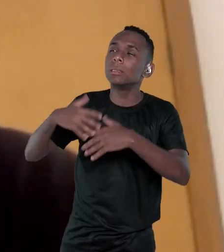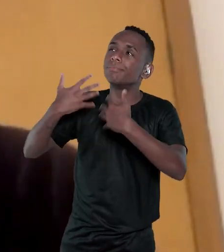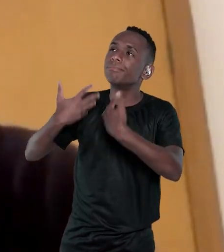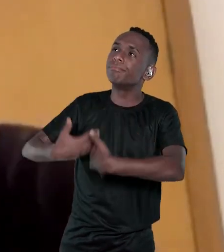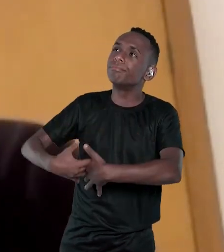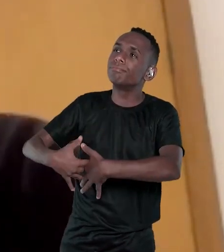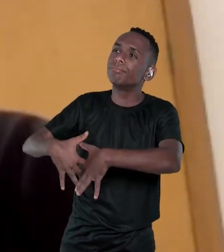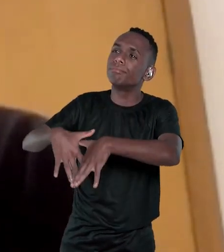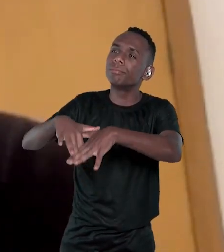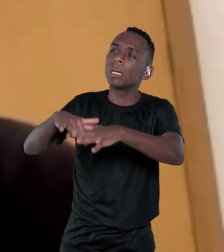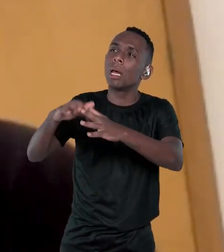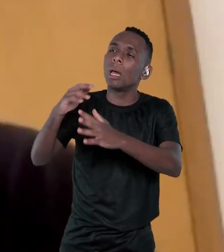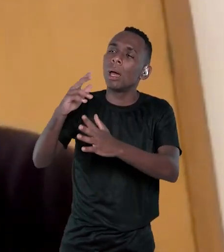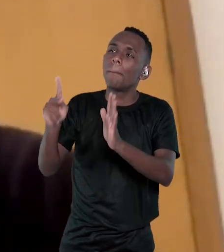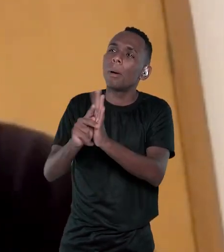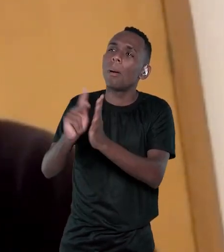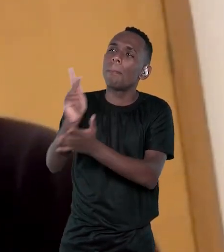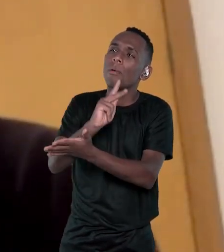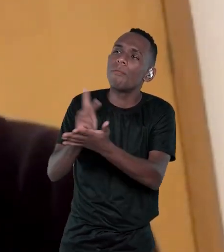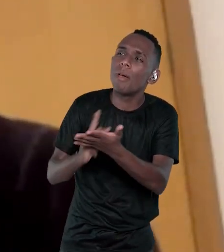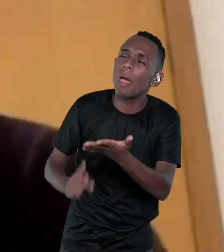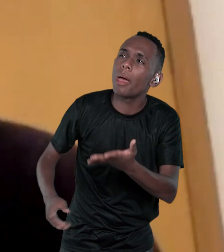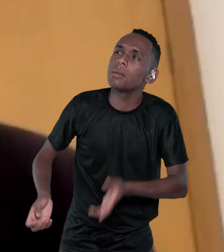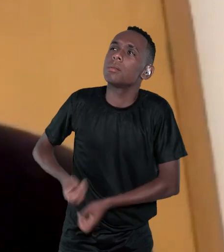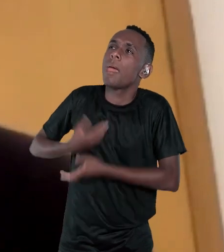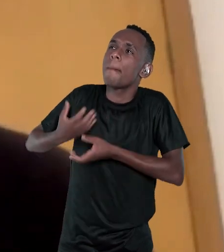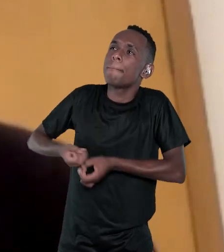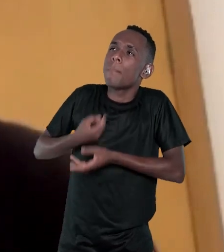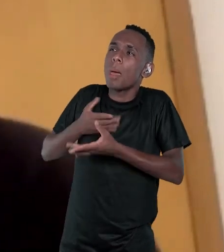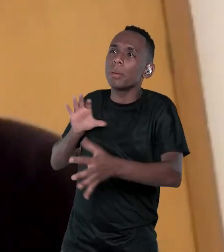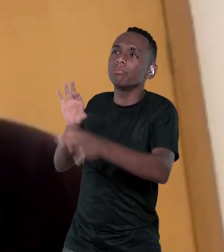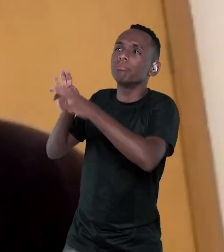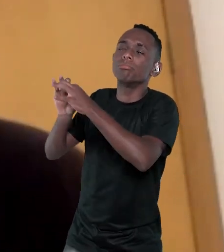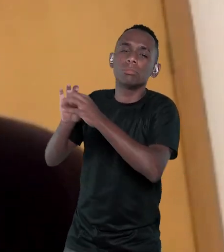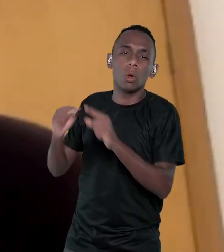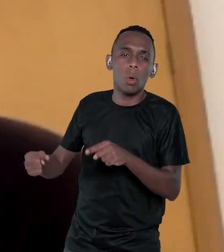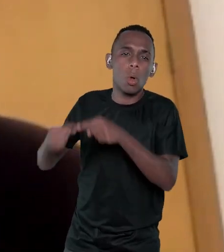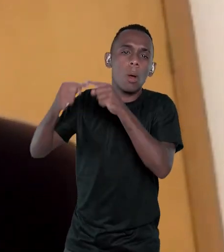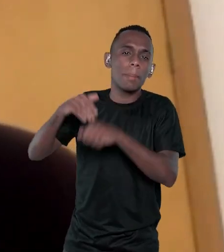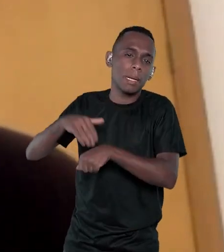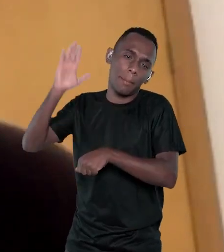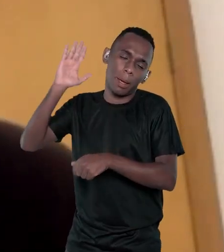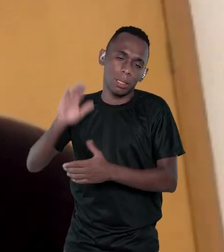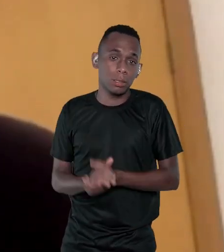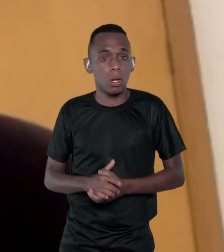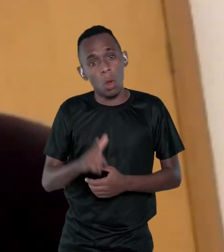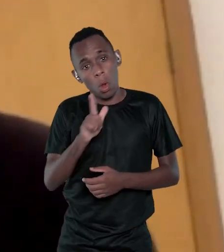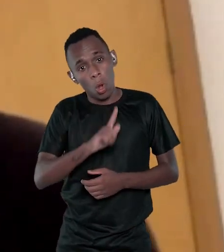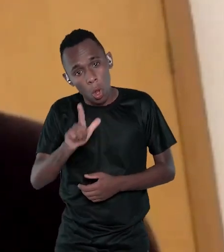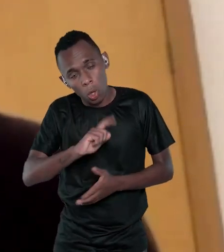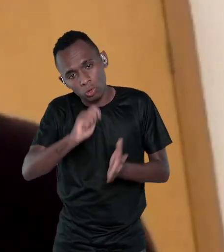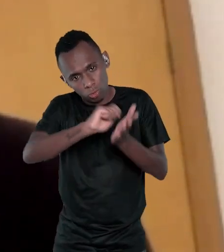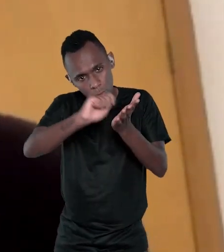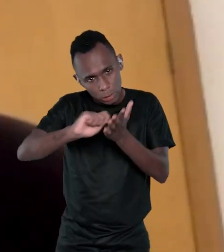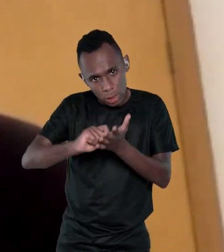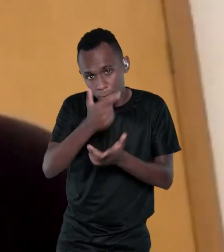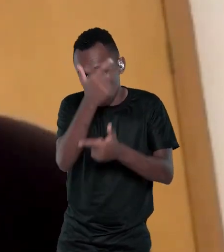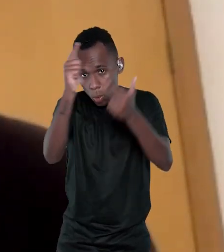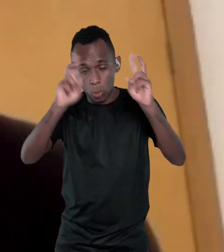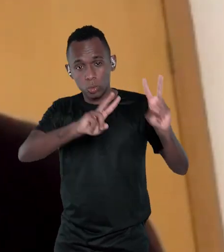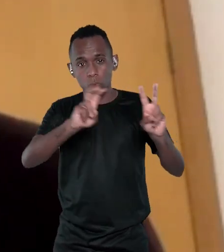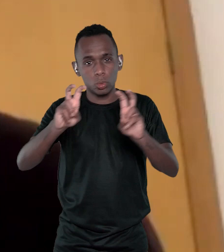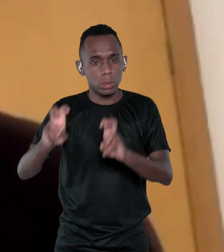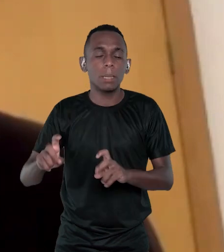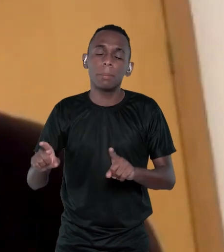ele flui como em versos, em poesia mesmo. E claro que